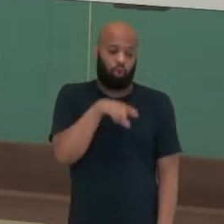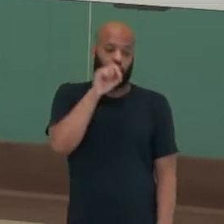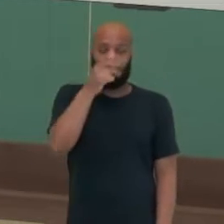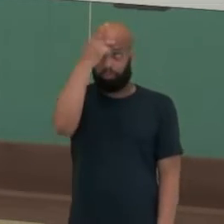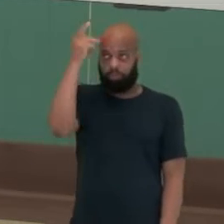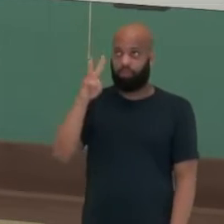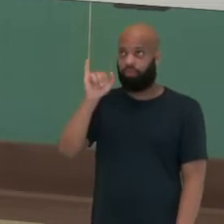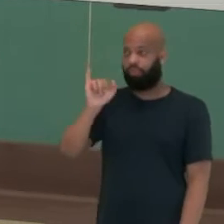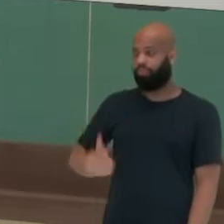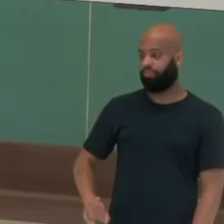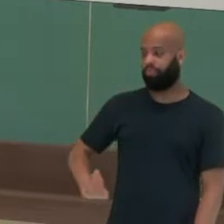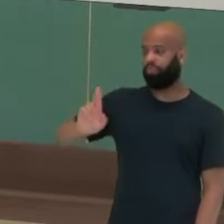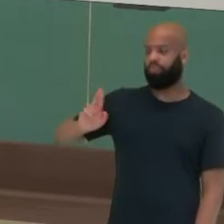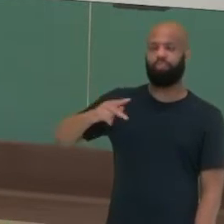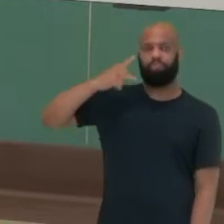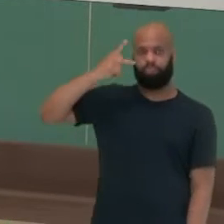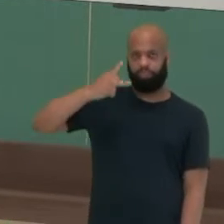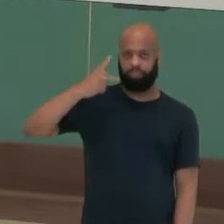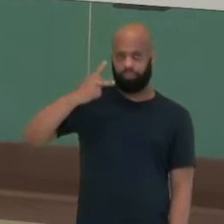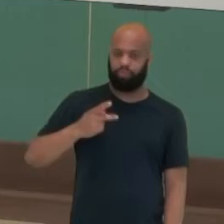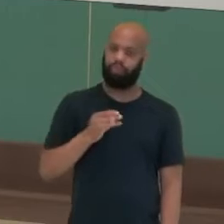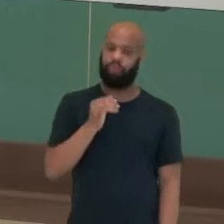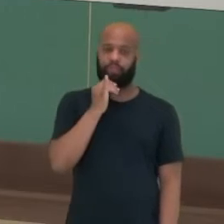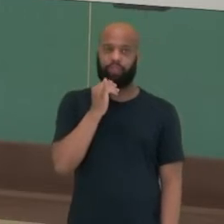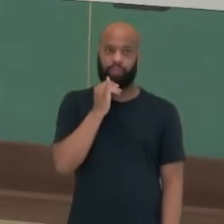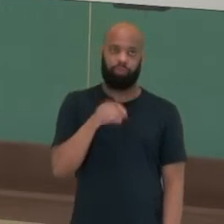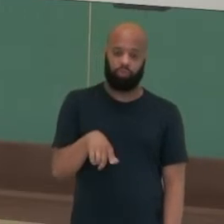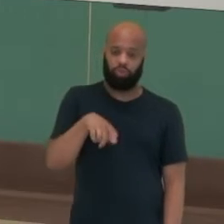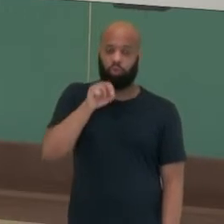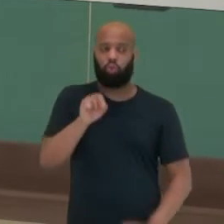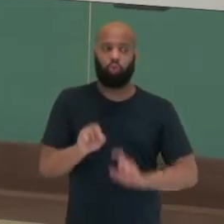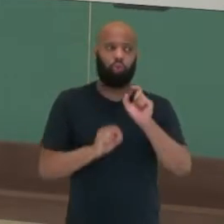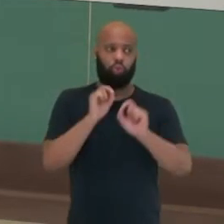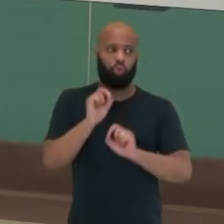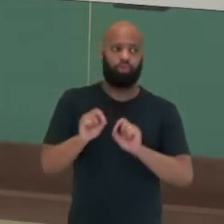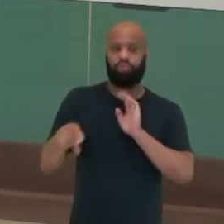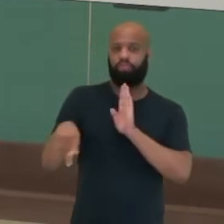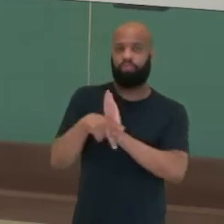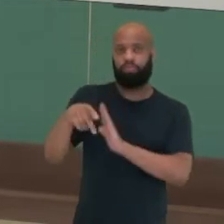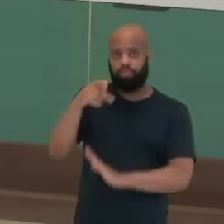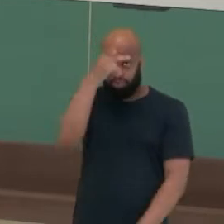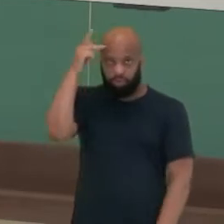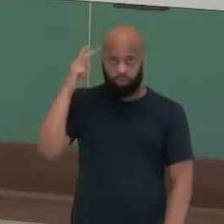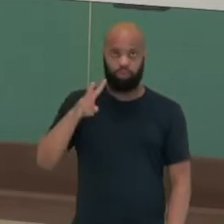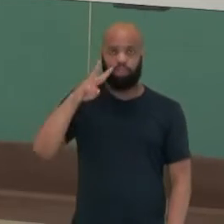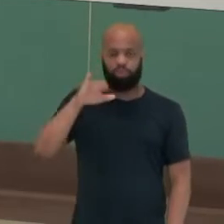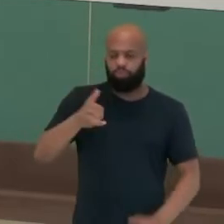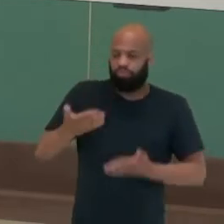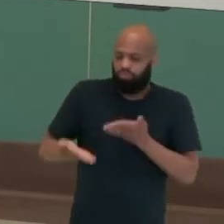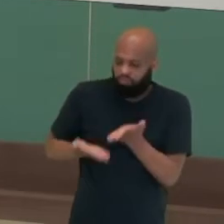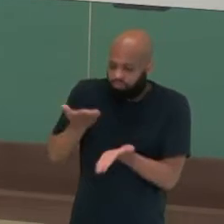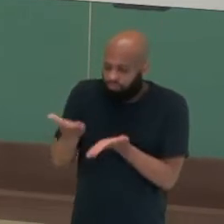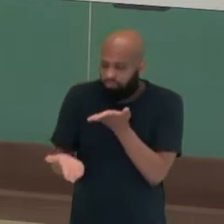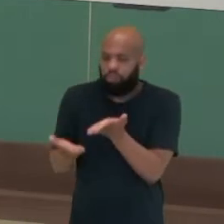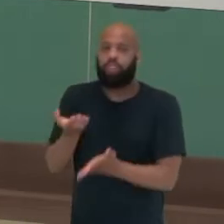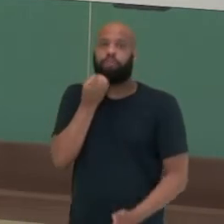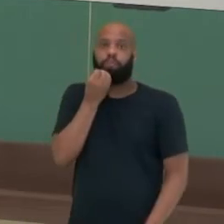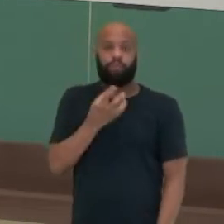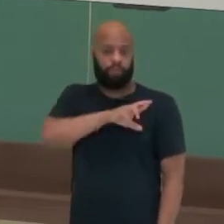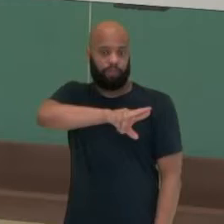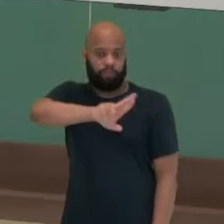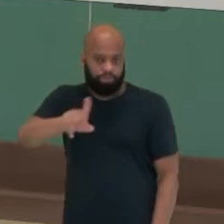representante político, por exemplo, a gente escolhe para que ele atenda, ele realize